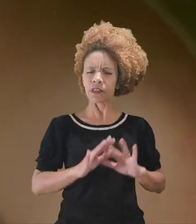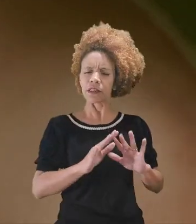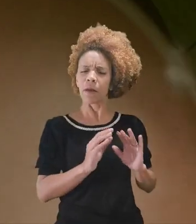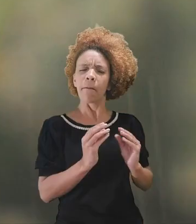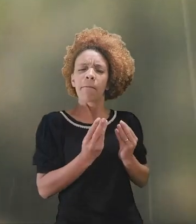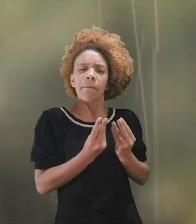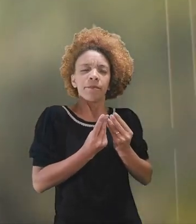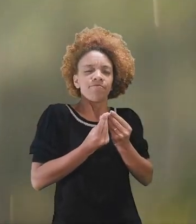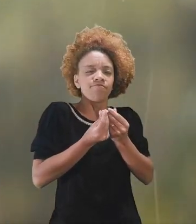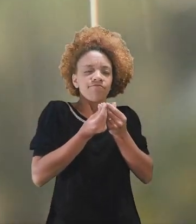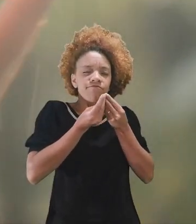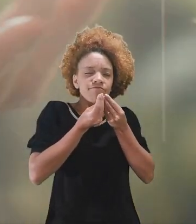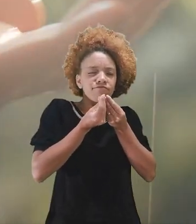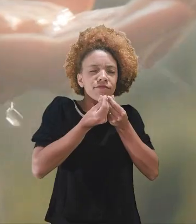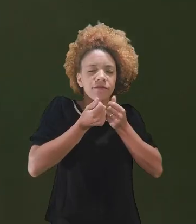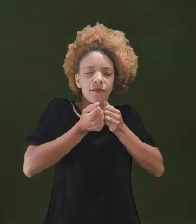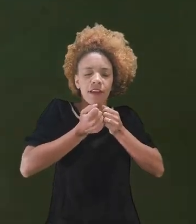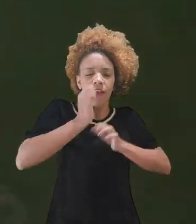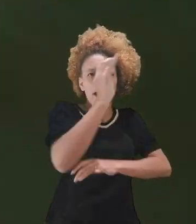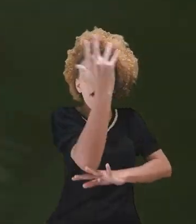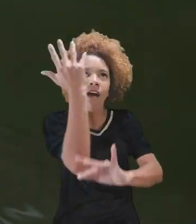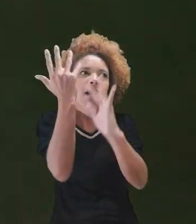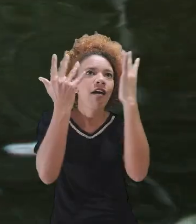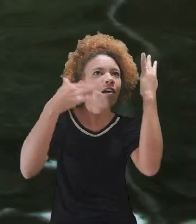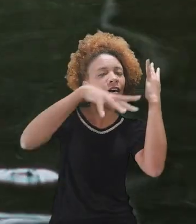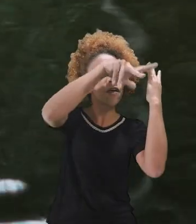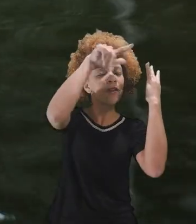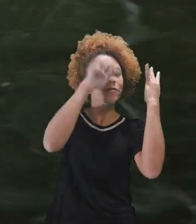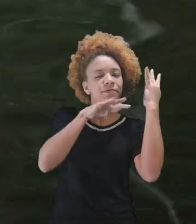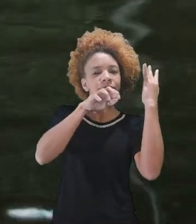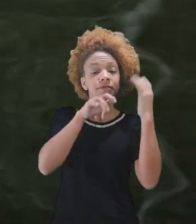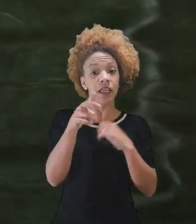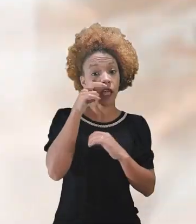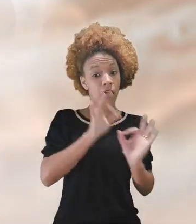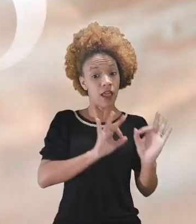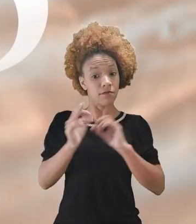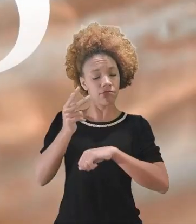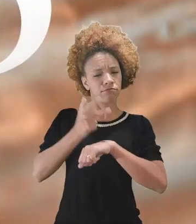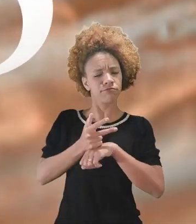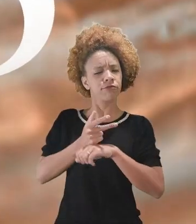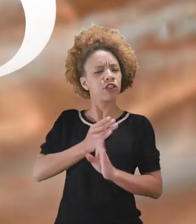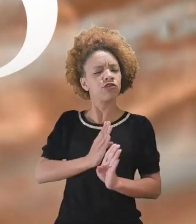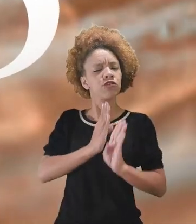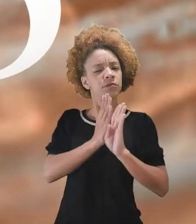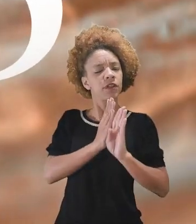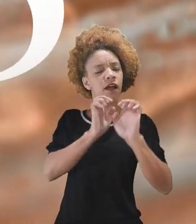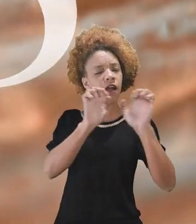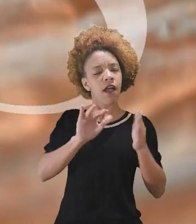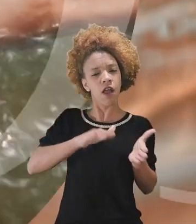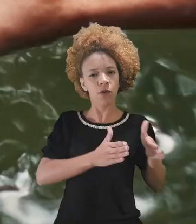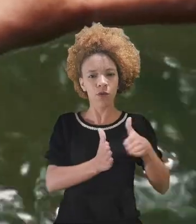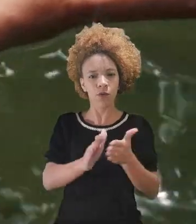E se você pudesse sentir na pele os cheiros vivos da Amazônia? Assista a este vídeo e descubra Ecos